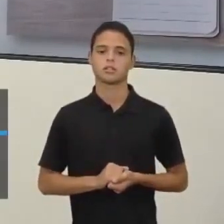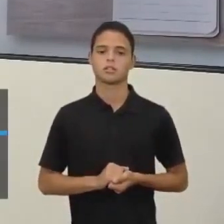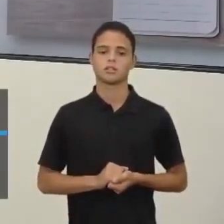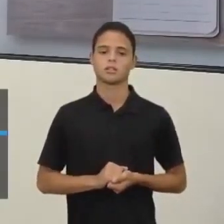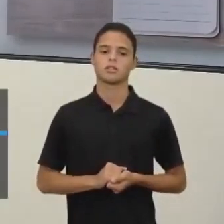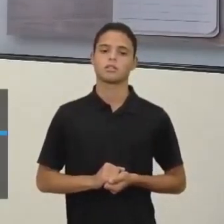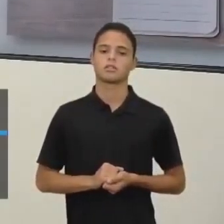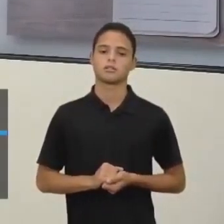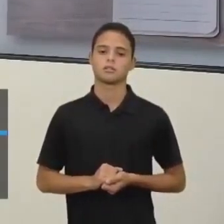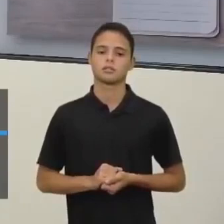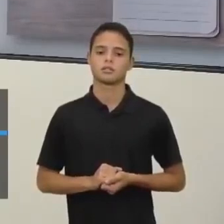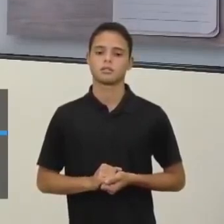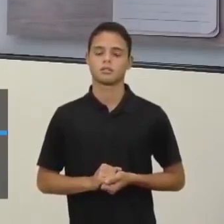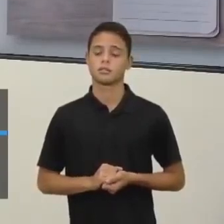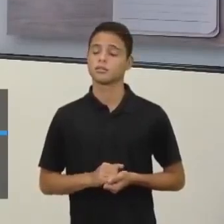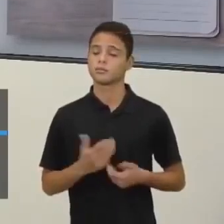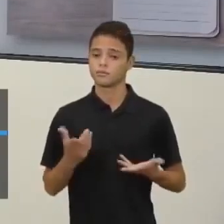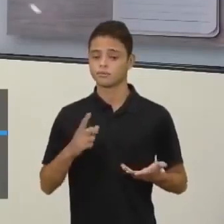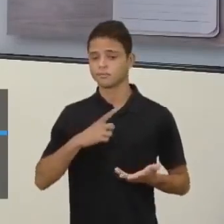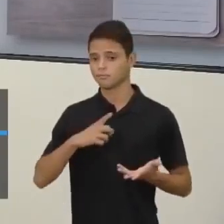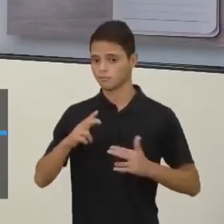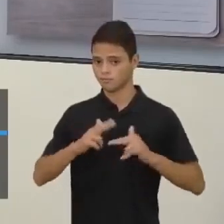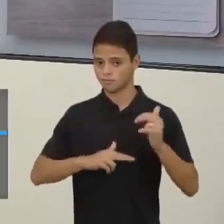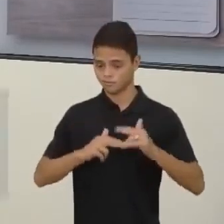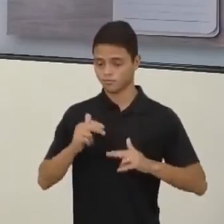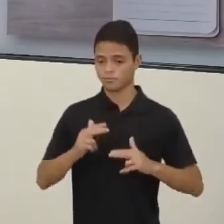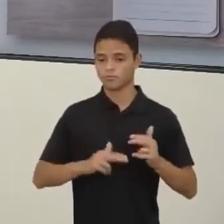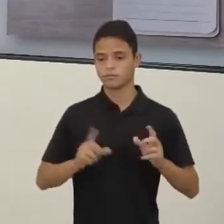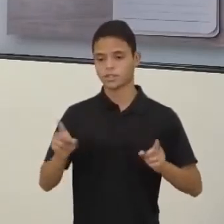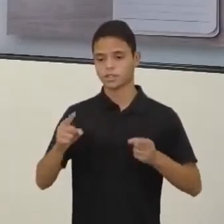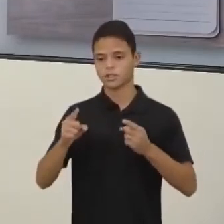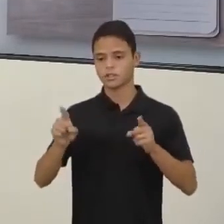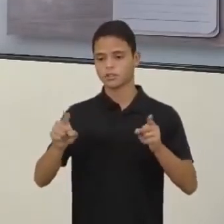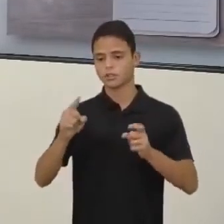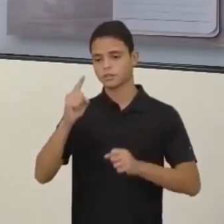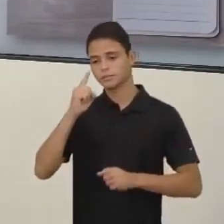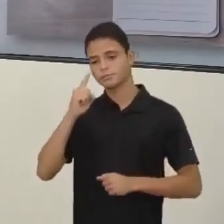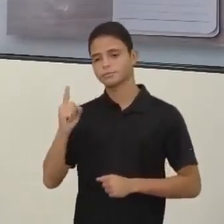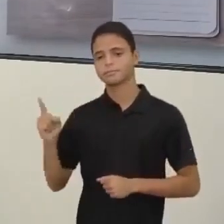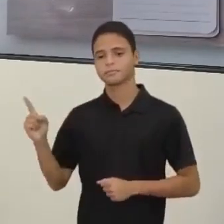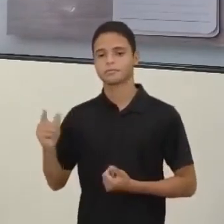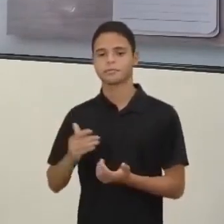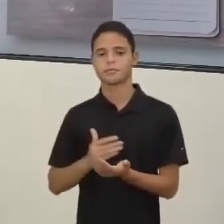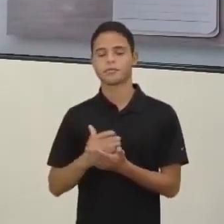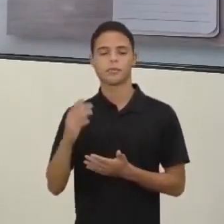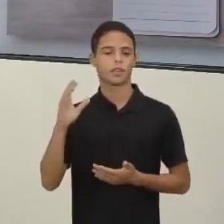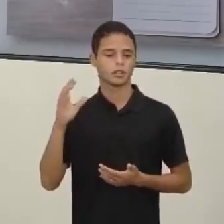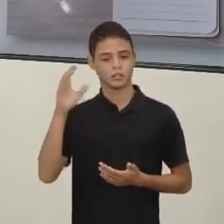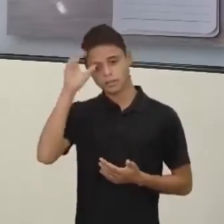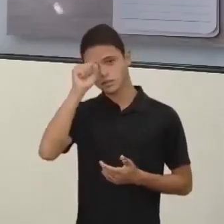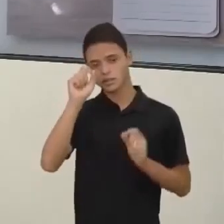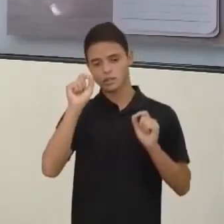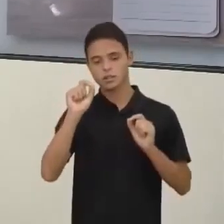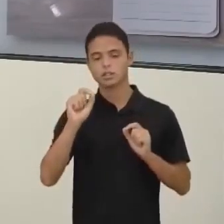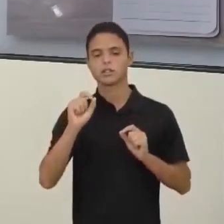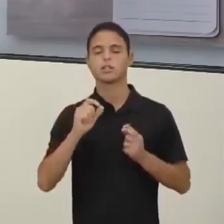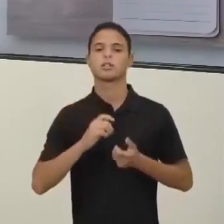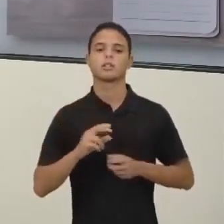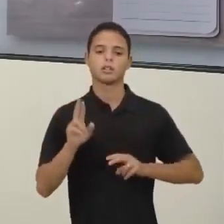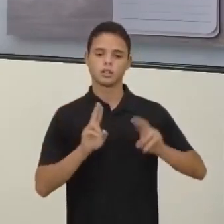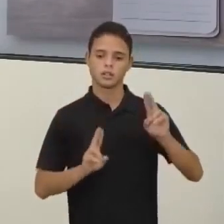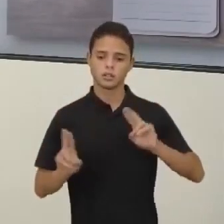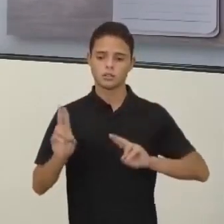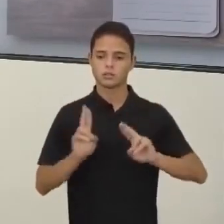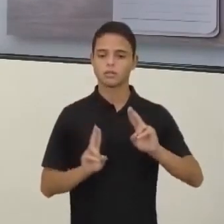nós temos aqui o ukulele e normalmente quando você começa a aprender o ukulele, o que acontece? É